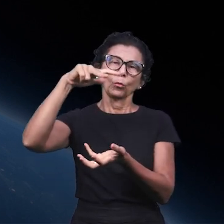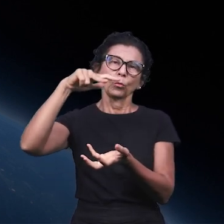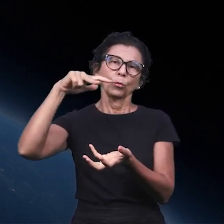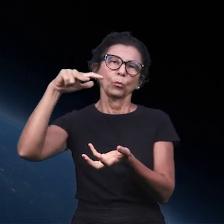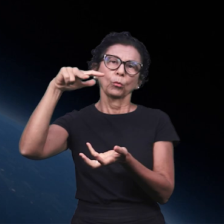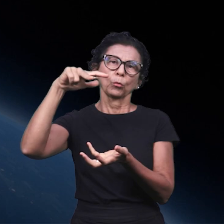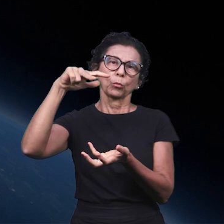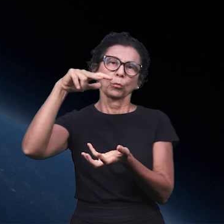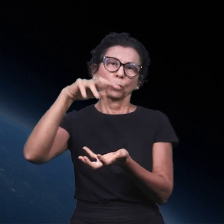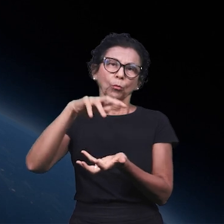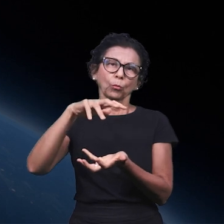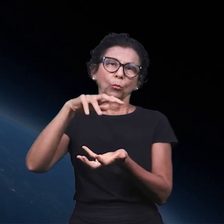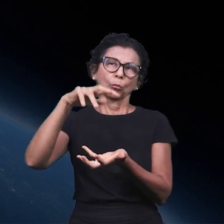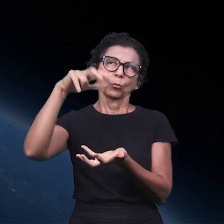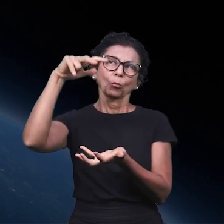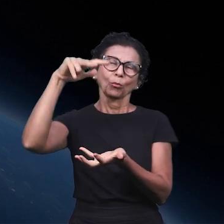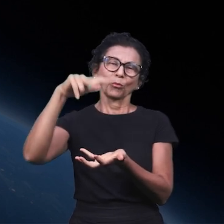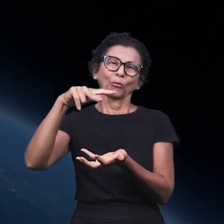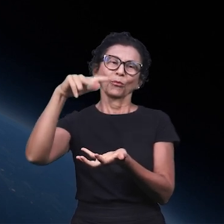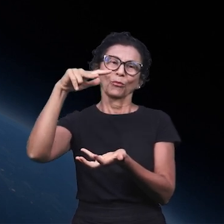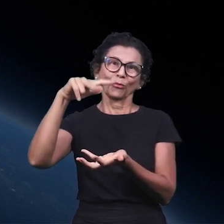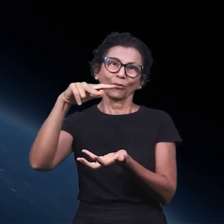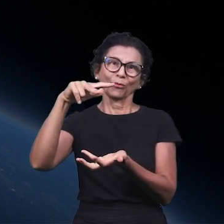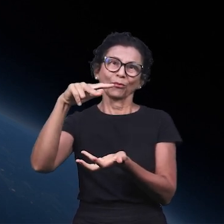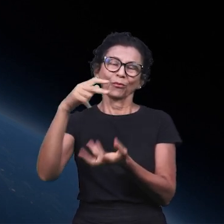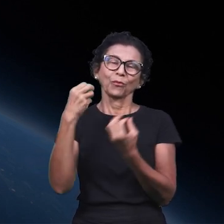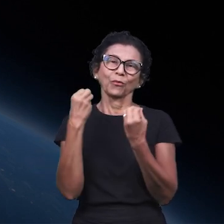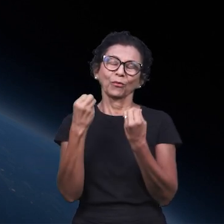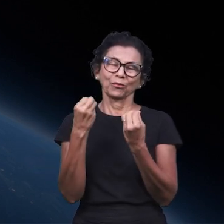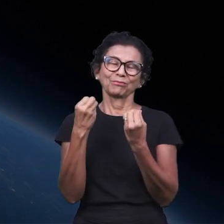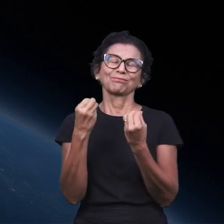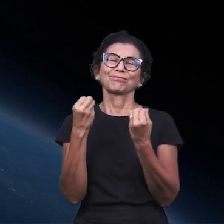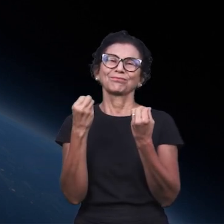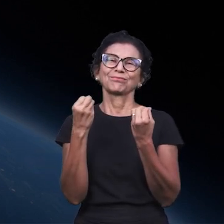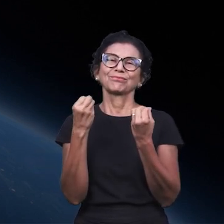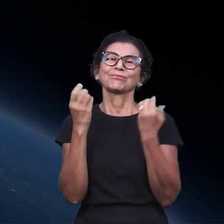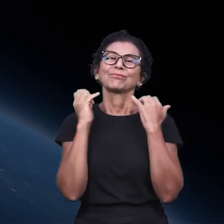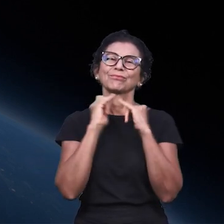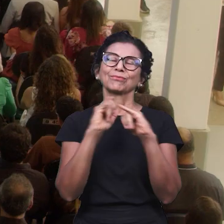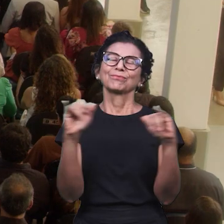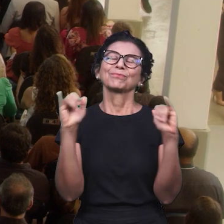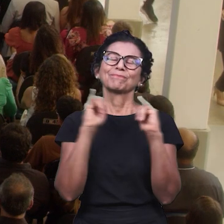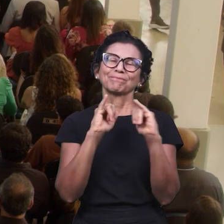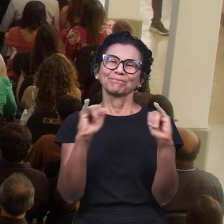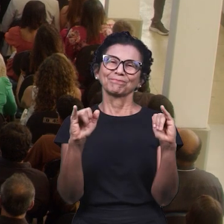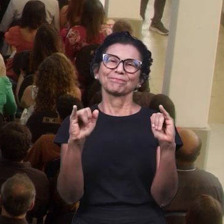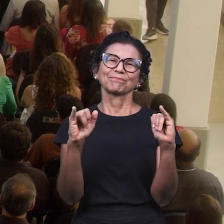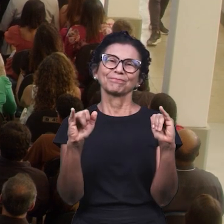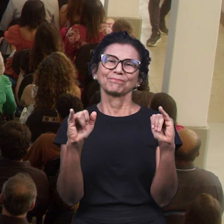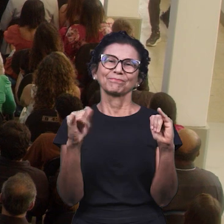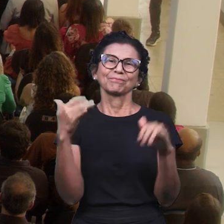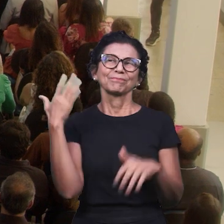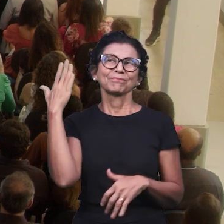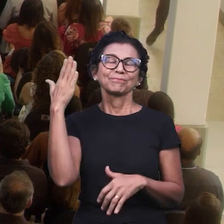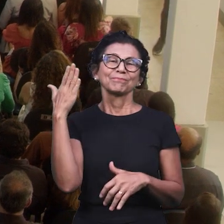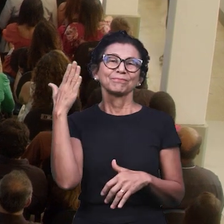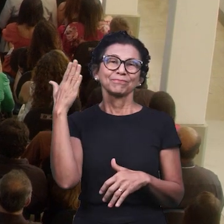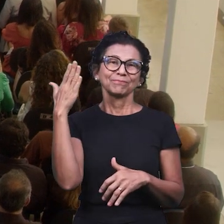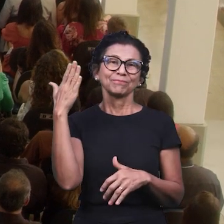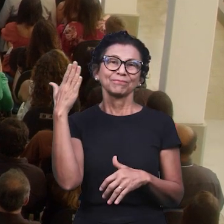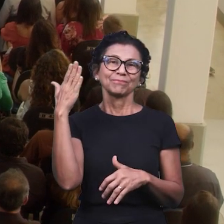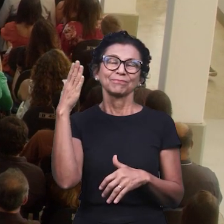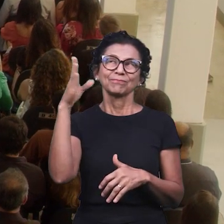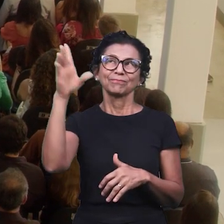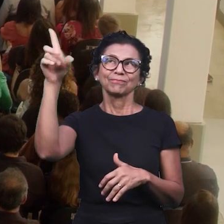elas podem ter acesso a essa palavra. Nós tivemos um evento agora recente, né? Que é a 4ª edição do Trombetas e